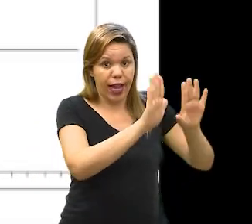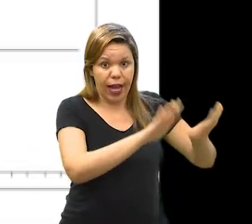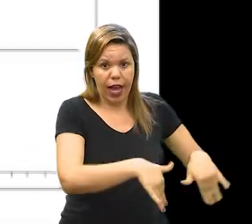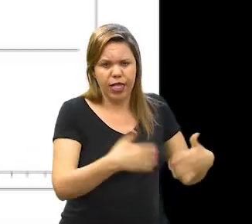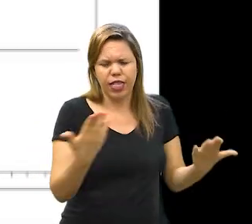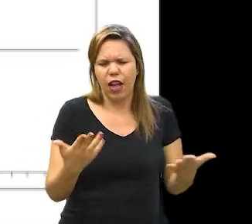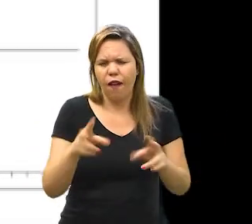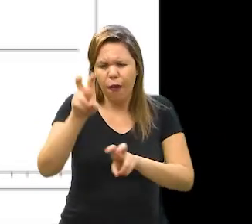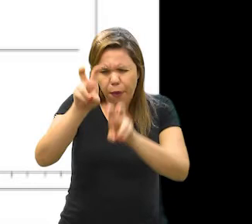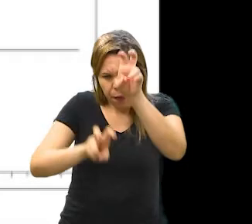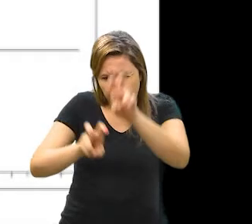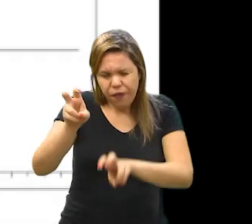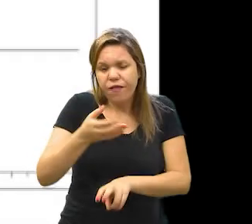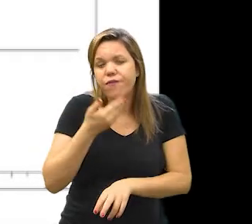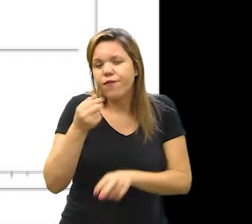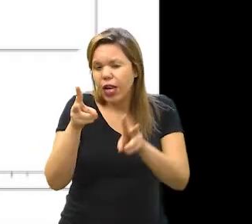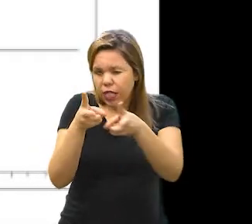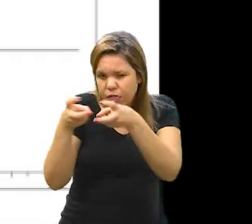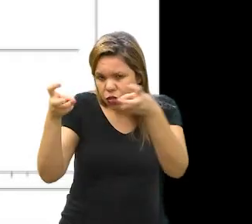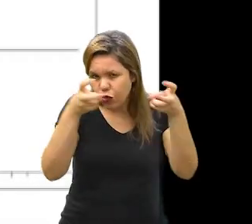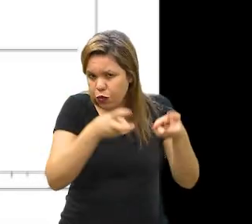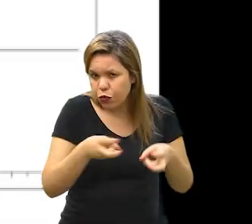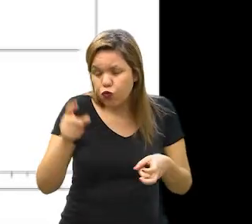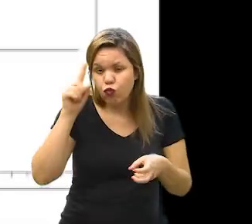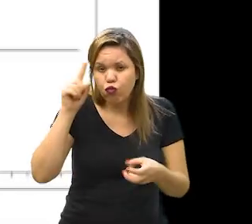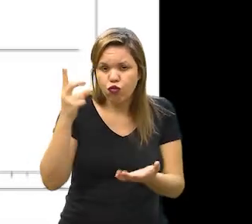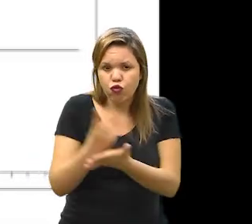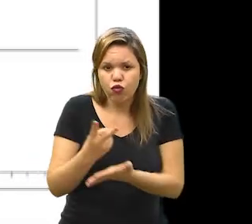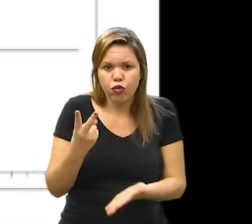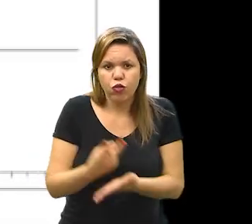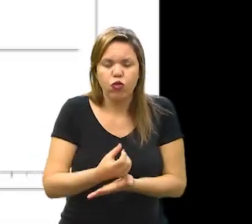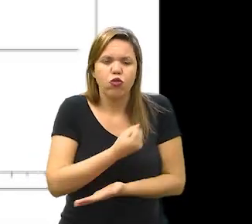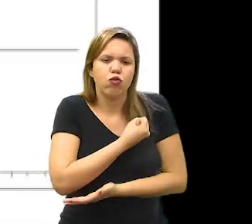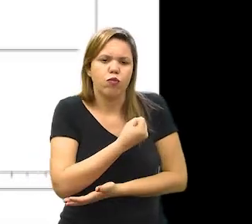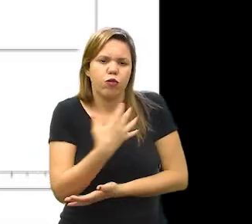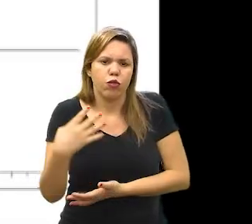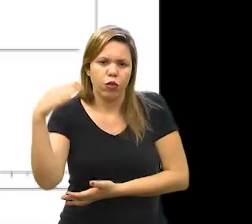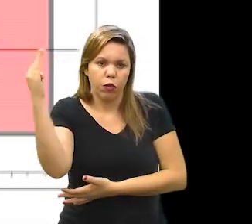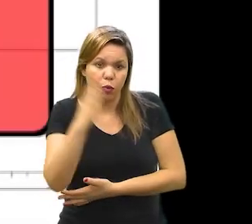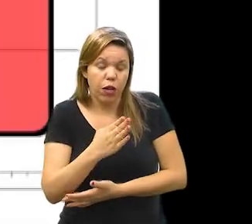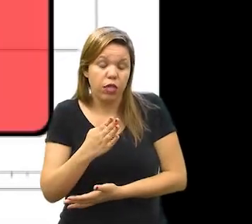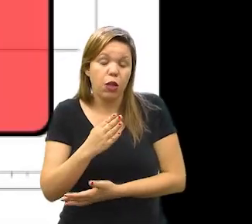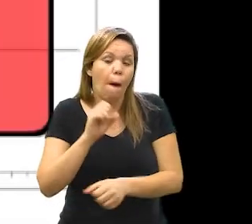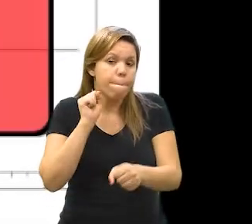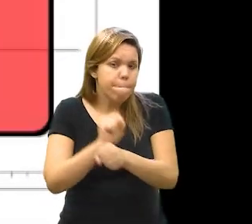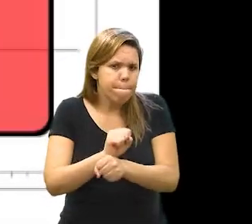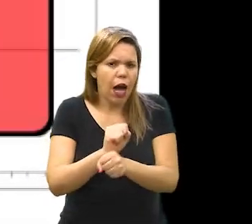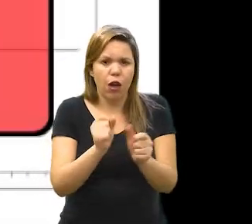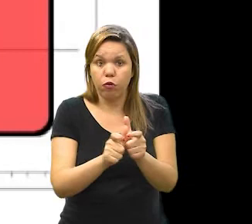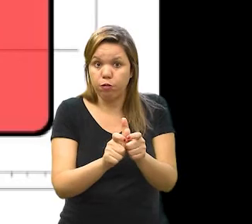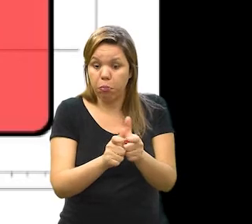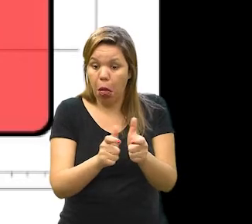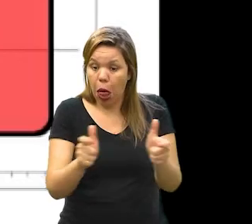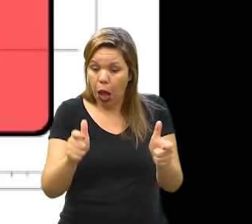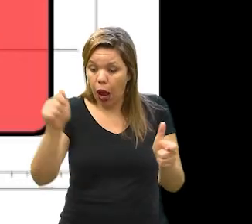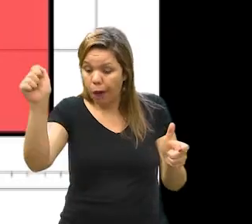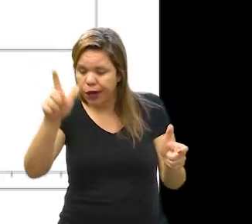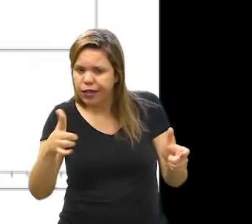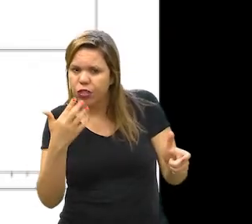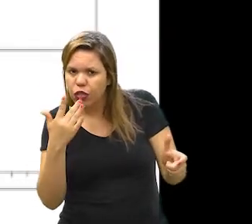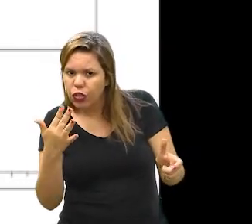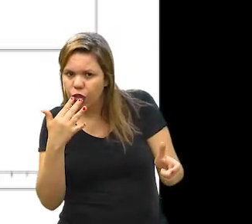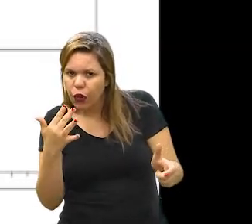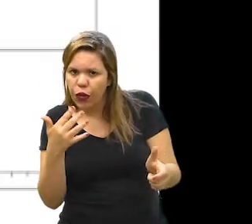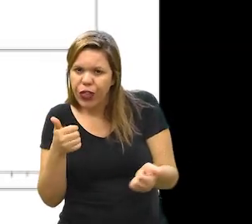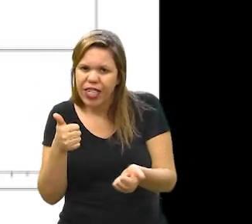no gráfico é bem fácil de visualizar que foi também nesse dia que o número de casos no Brasil parou de seguir a projeção exponencial azul e começou